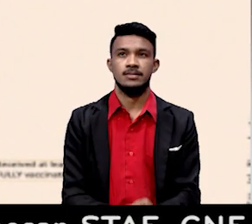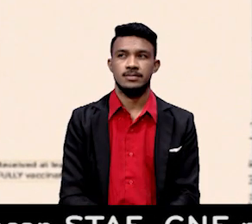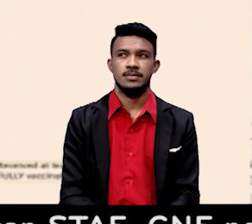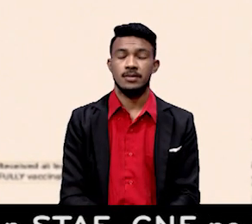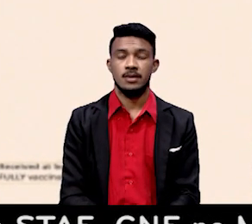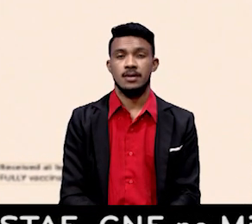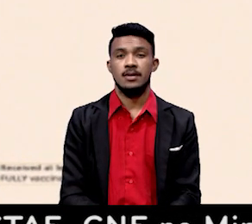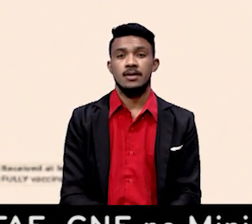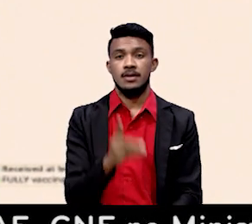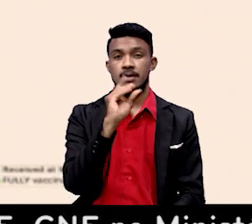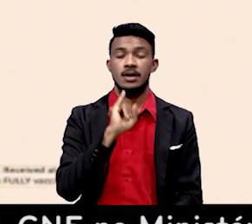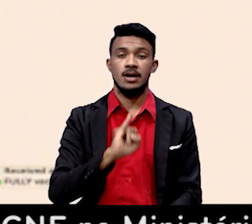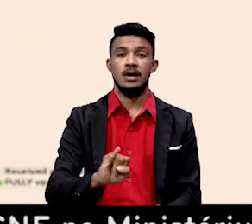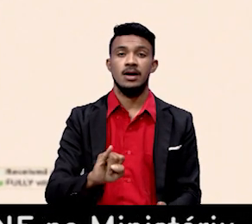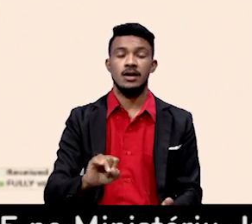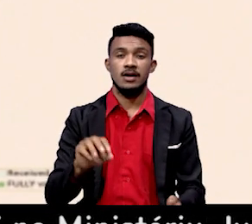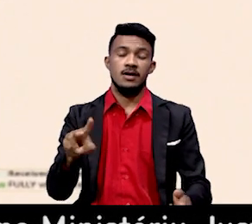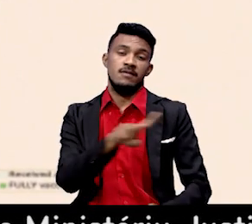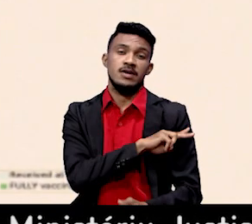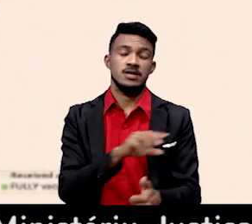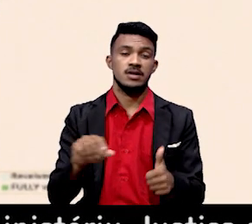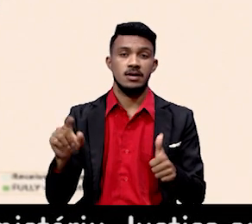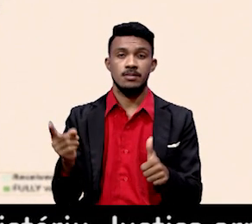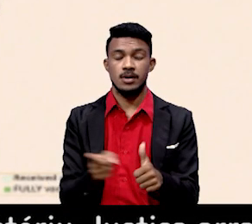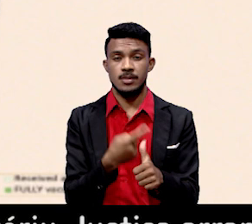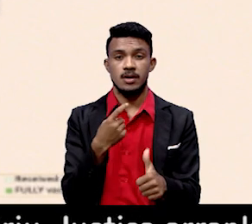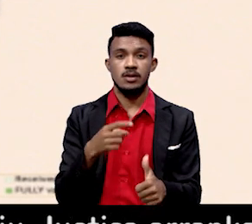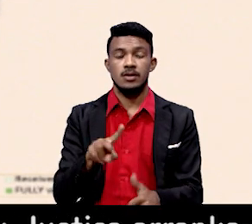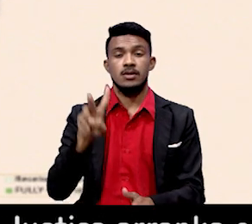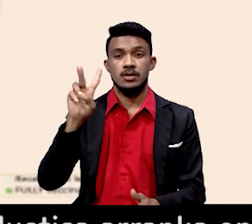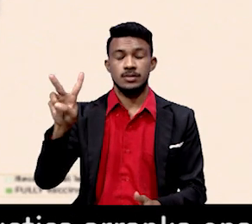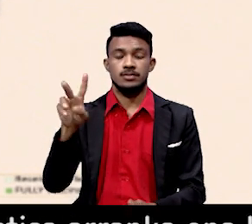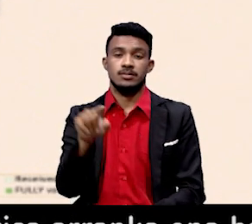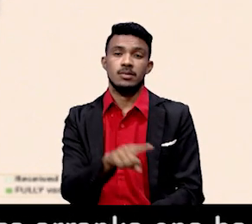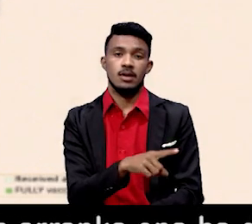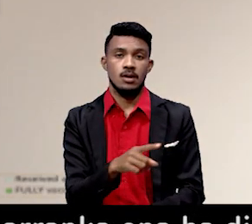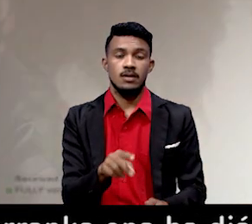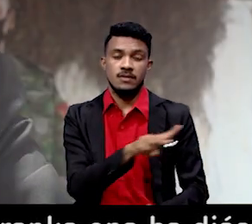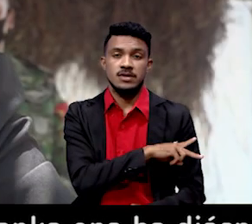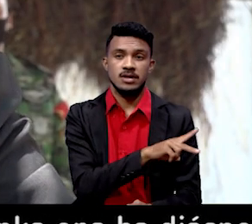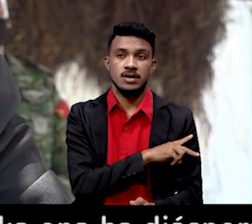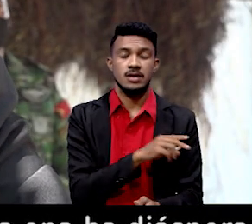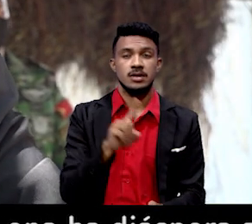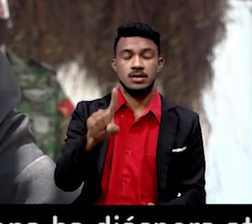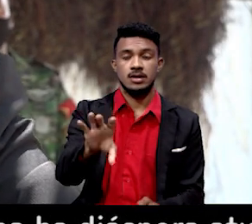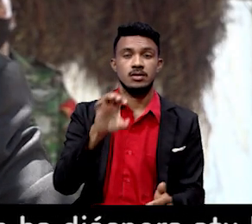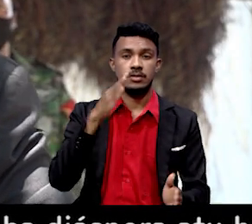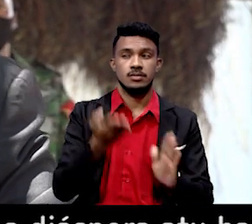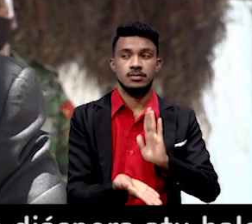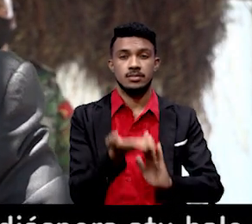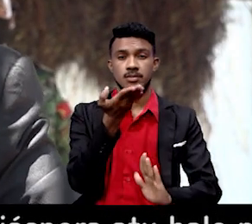Dili primeira dose quase 70 e tal por cento, segunda dose quase 60 e tal por cento, cara, que se rola a sala, o número lá